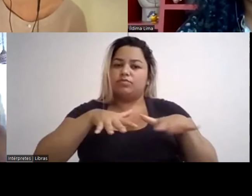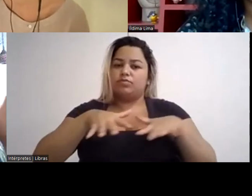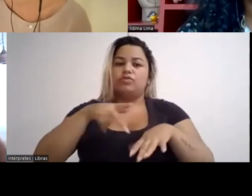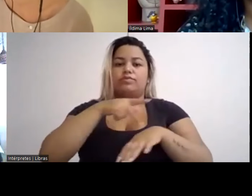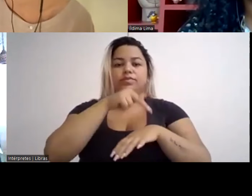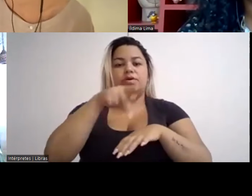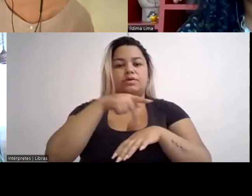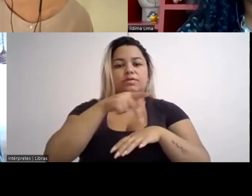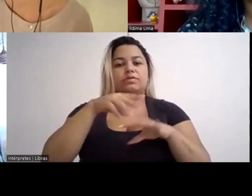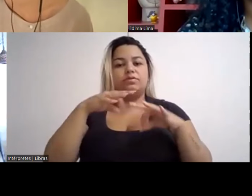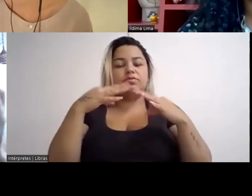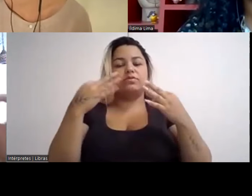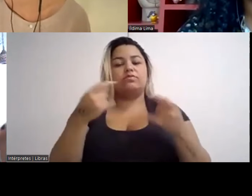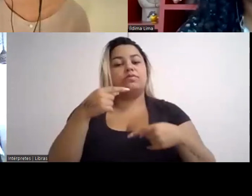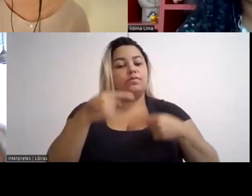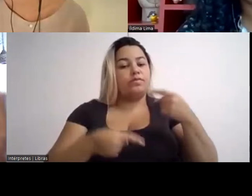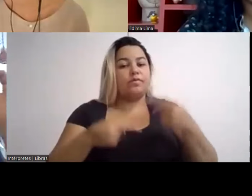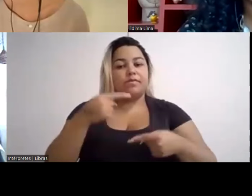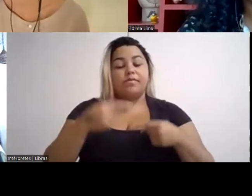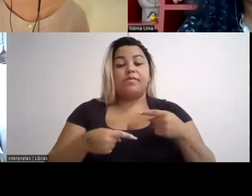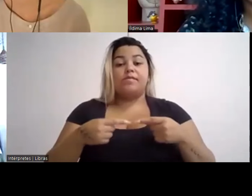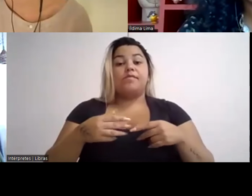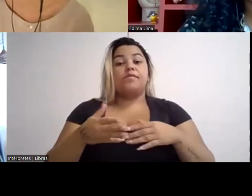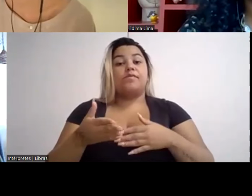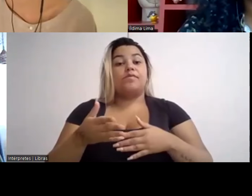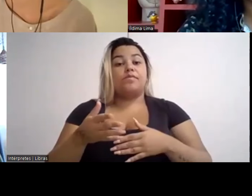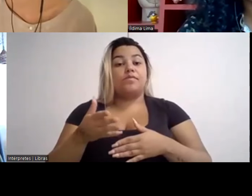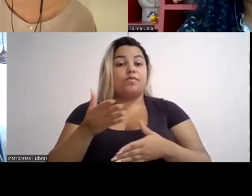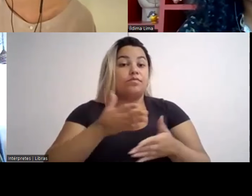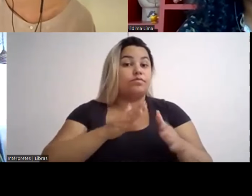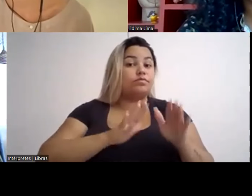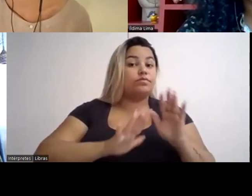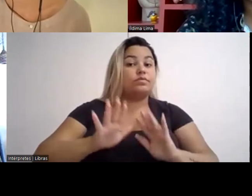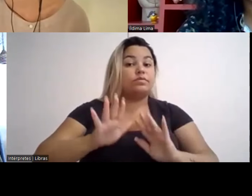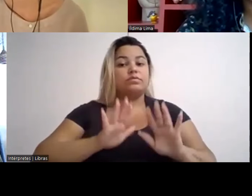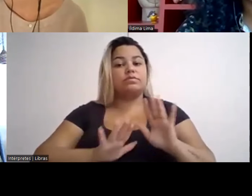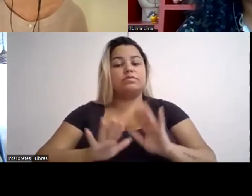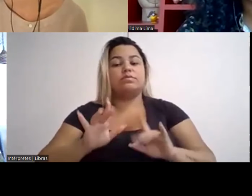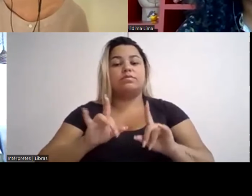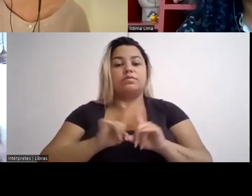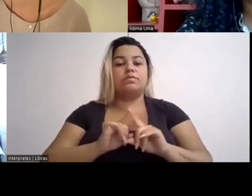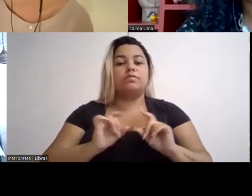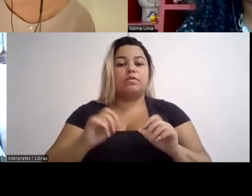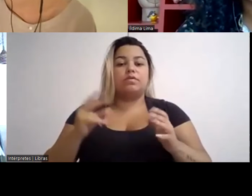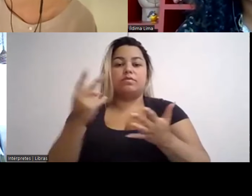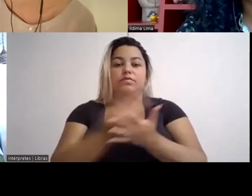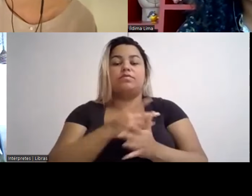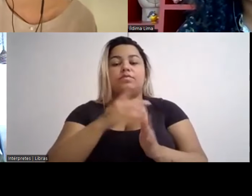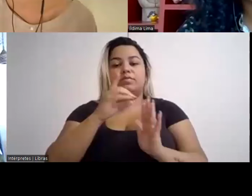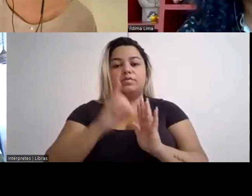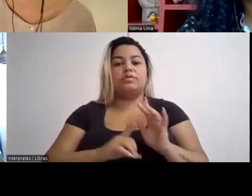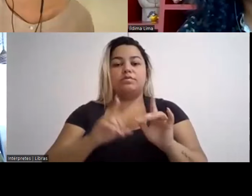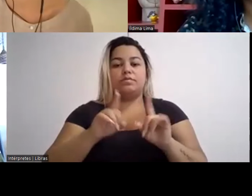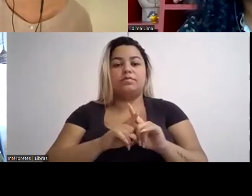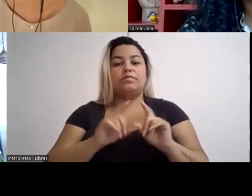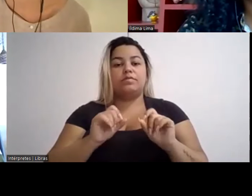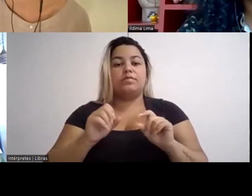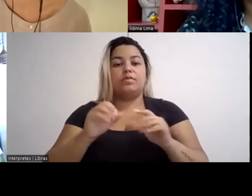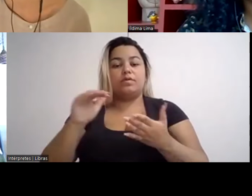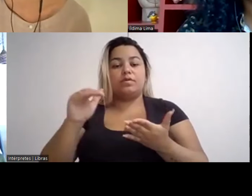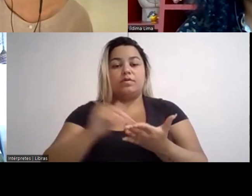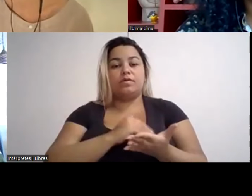inteiro, numa discussão muito delicada sobre um Brasil criativo. E isso aconteceu, não é? Por decreto, a criação da secretaria acontece